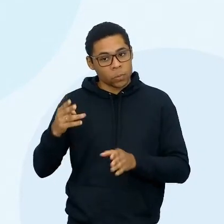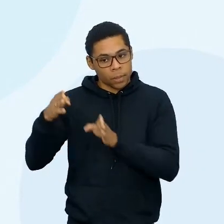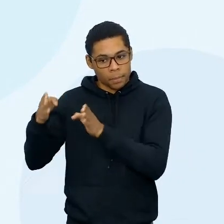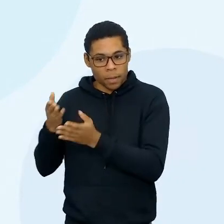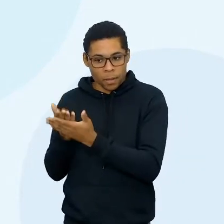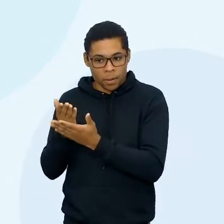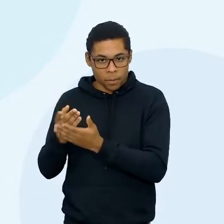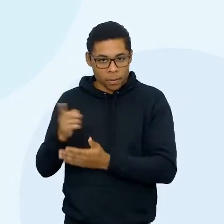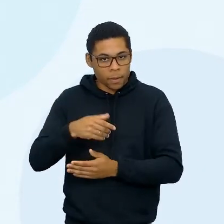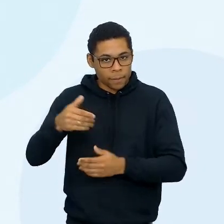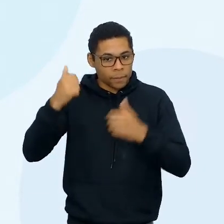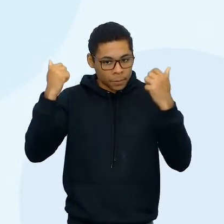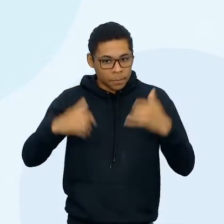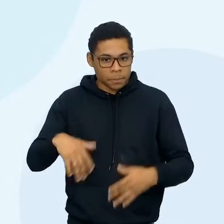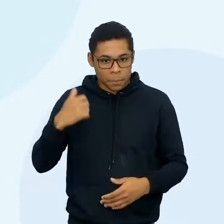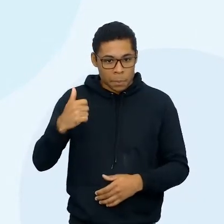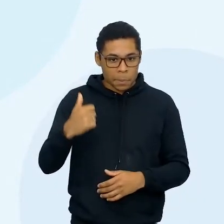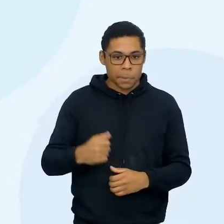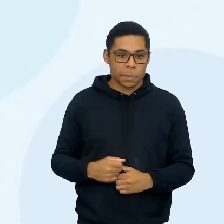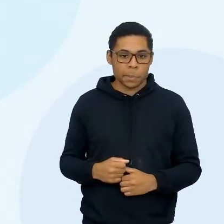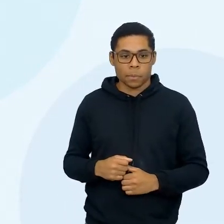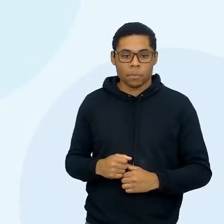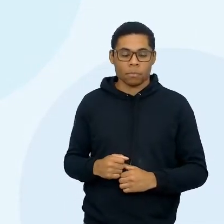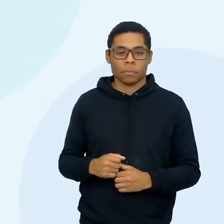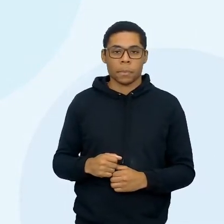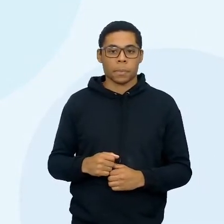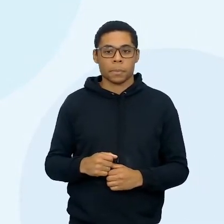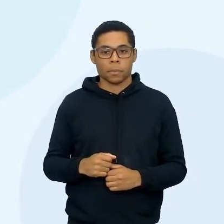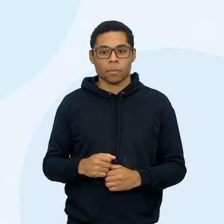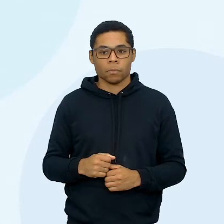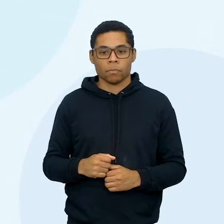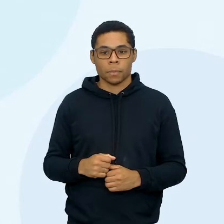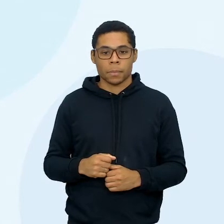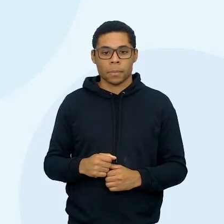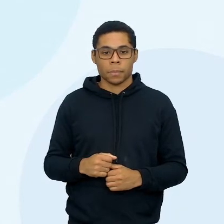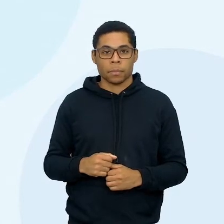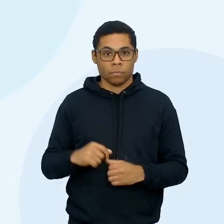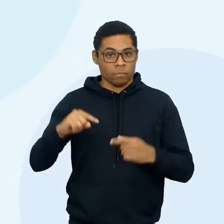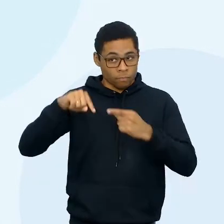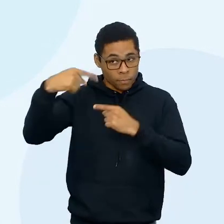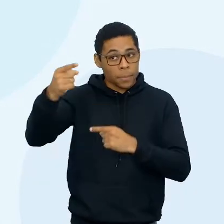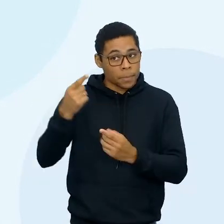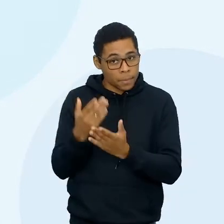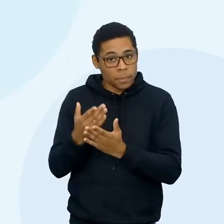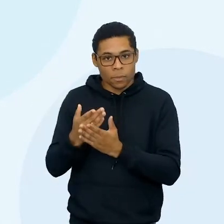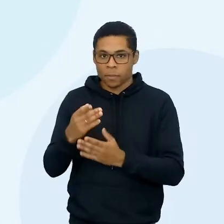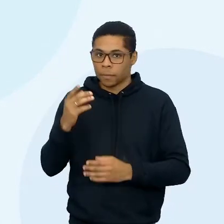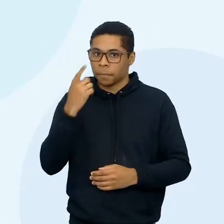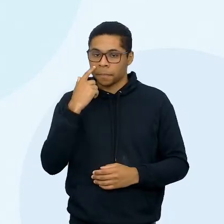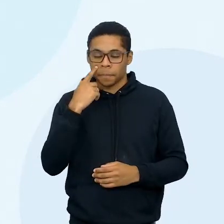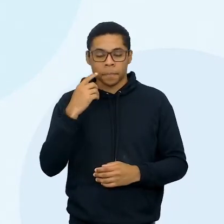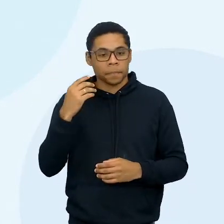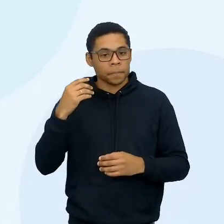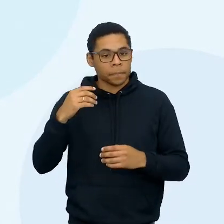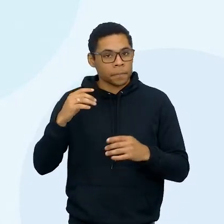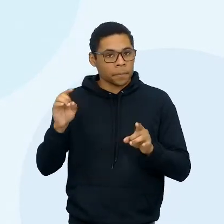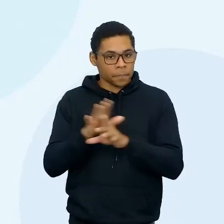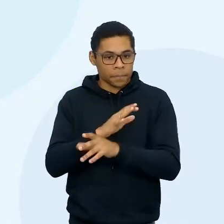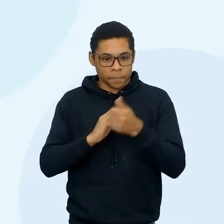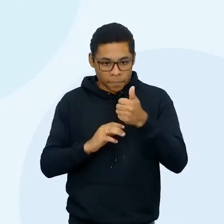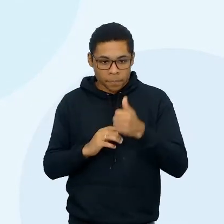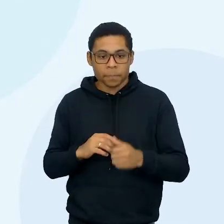a gente vai especificar e meter a bola para frente aí, dar o cruzamento para você e na próxima aula a gente marca o gol. A lâmpada